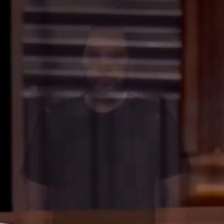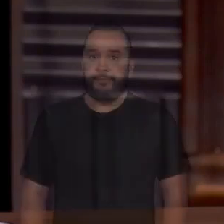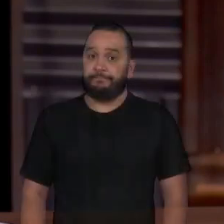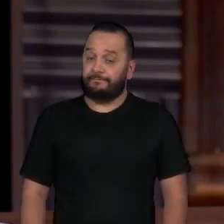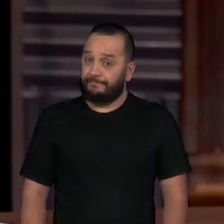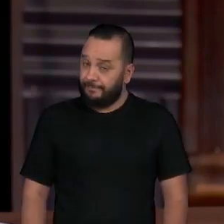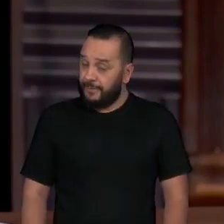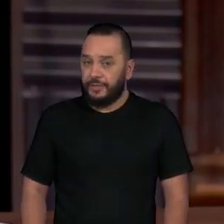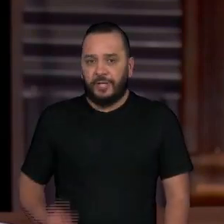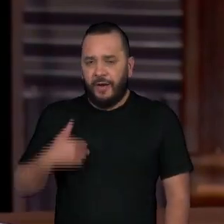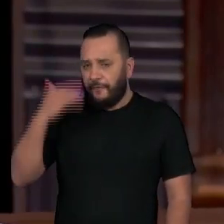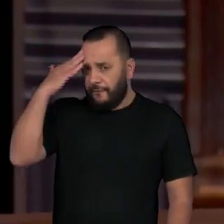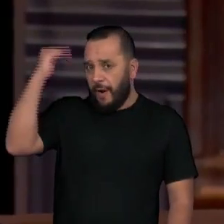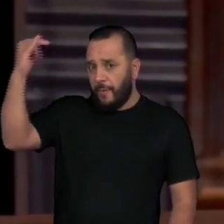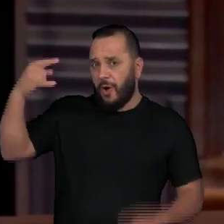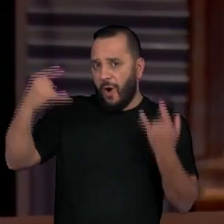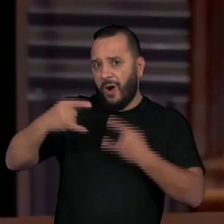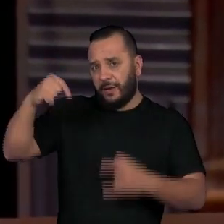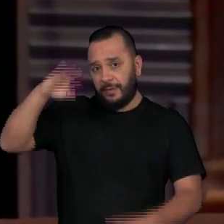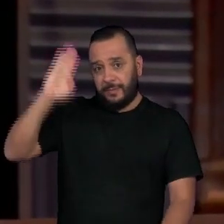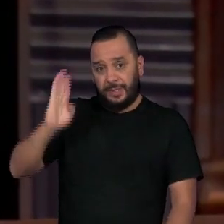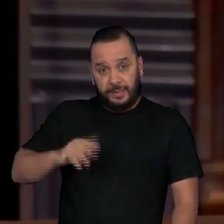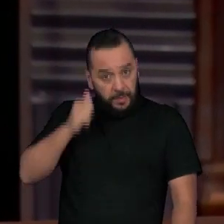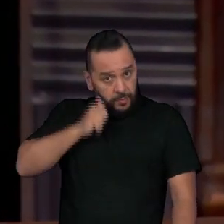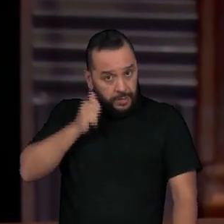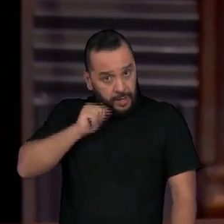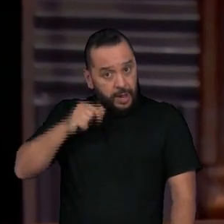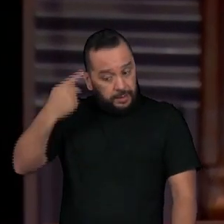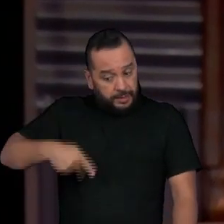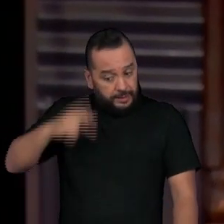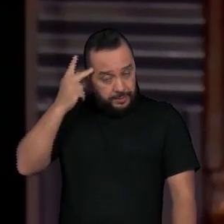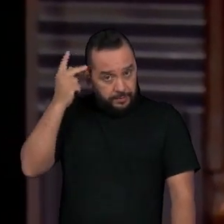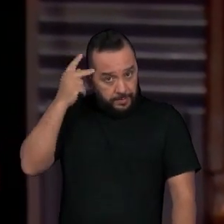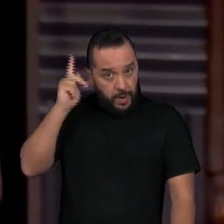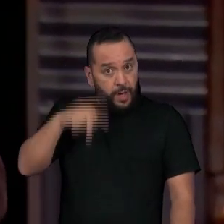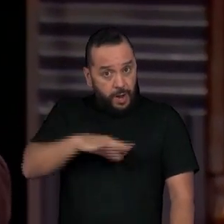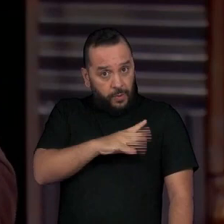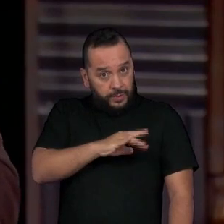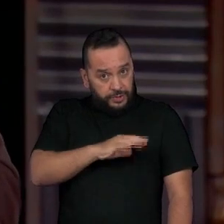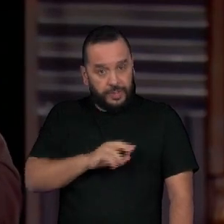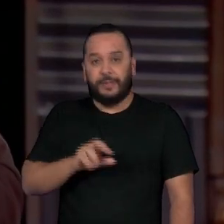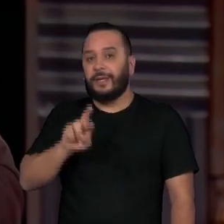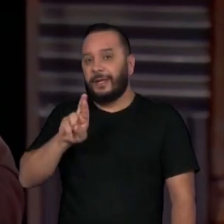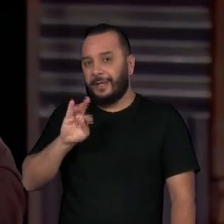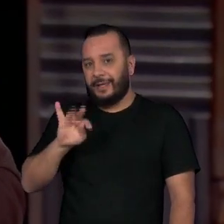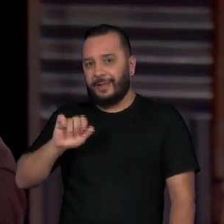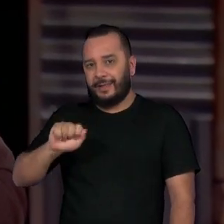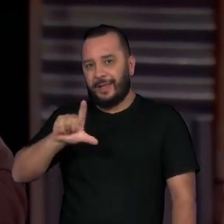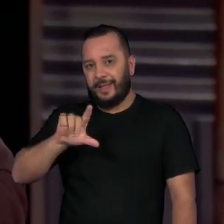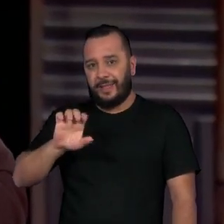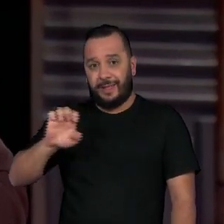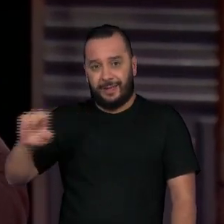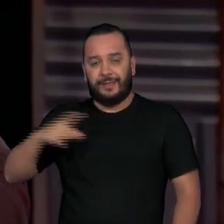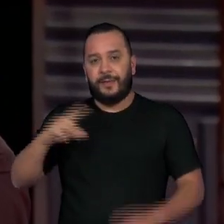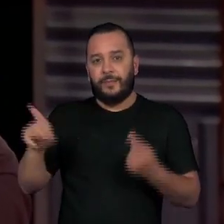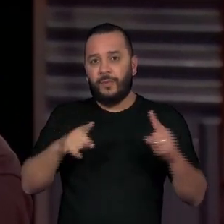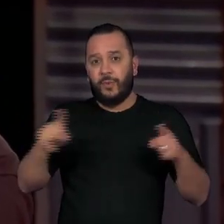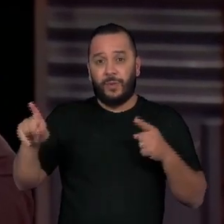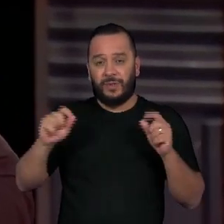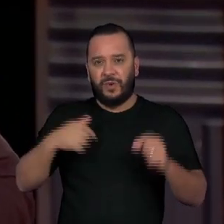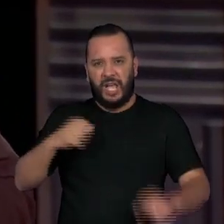a rainha do rock brasileiro é paulista e corinthiana é dela Rita Lee o grande hino dos Rebeldes que diz assim